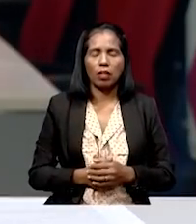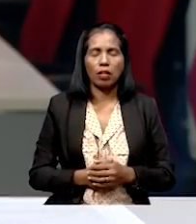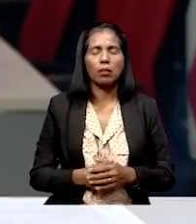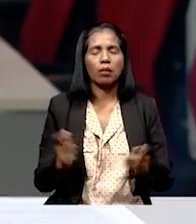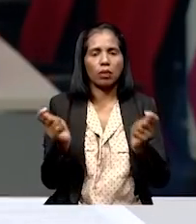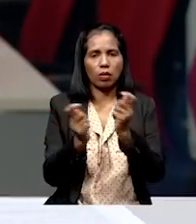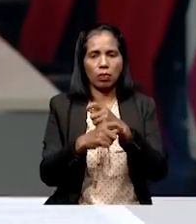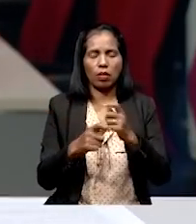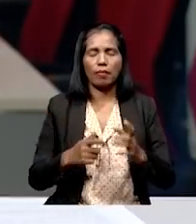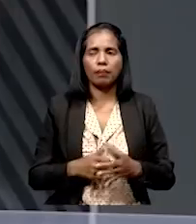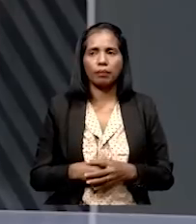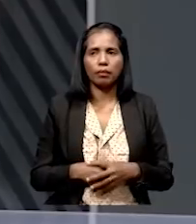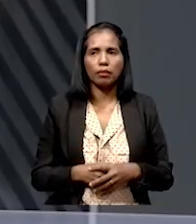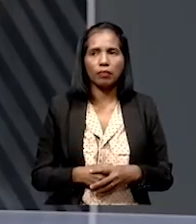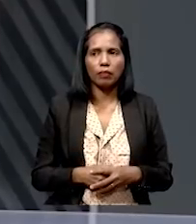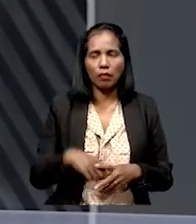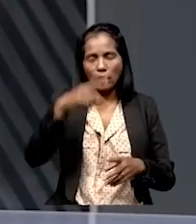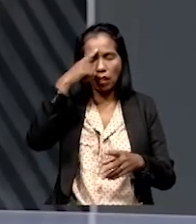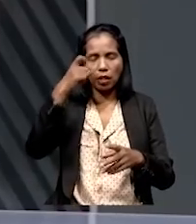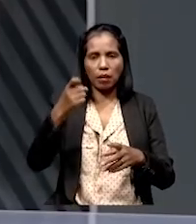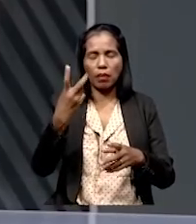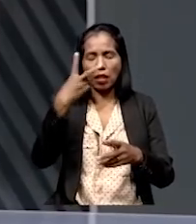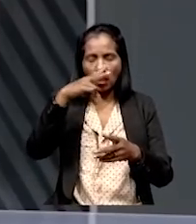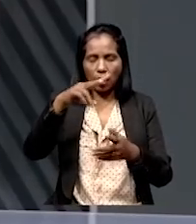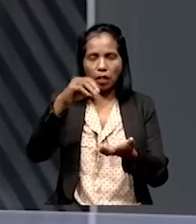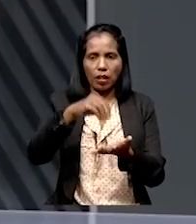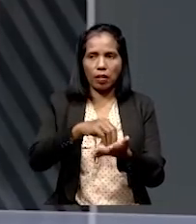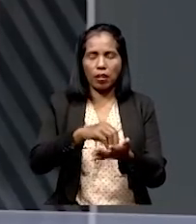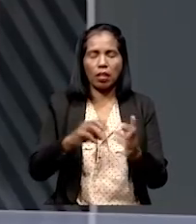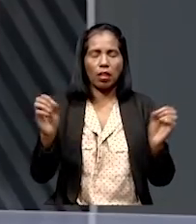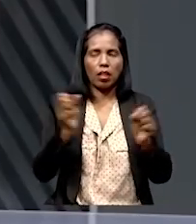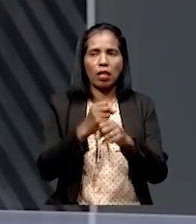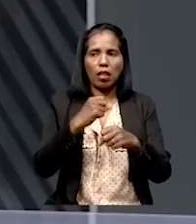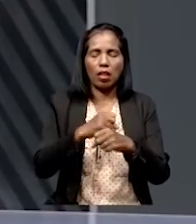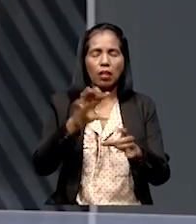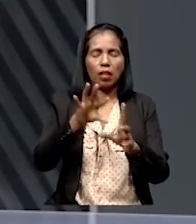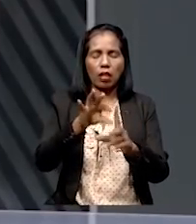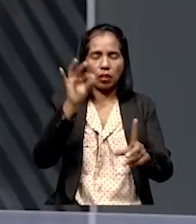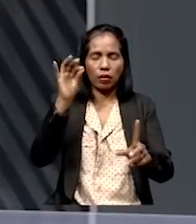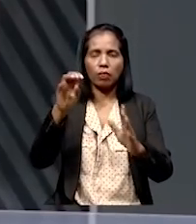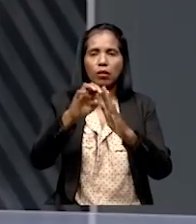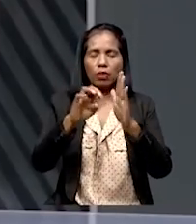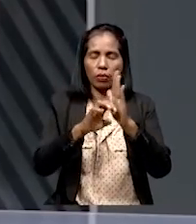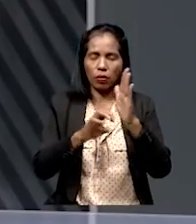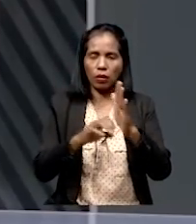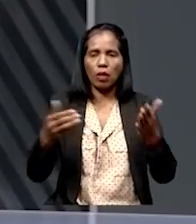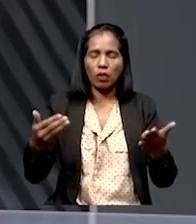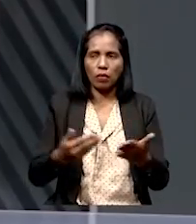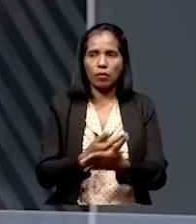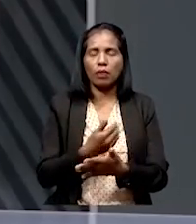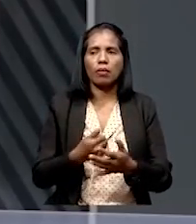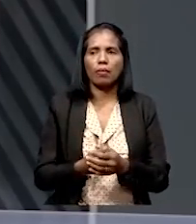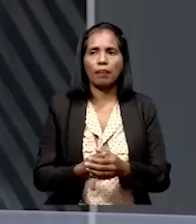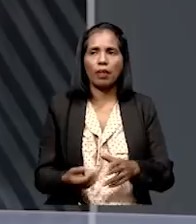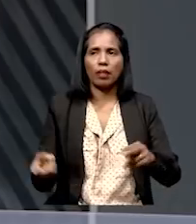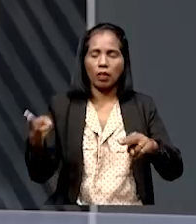troca? Também, justamente, na real, a eleição, na estrutura, Então, extensão